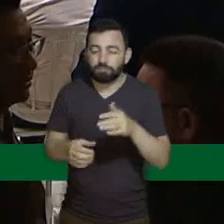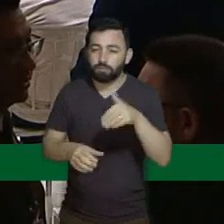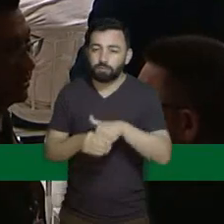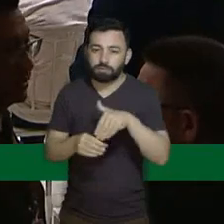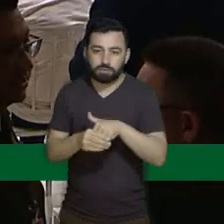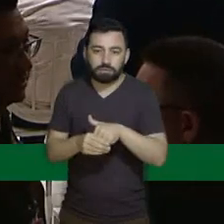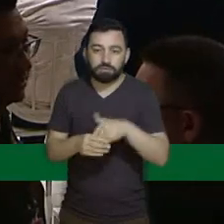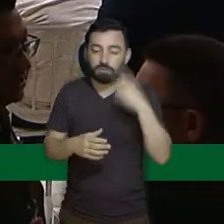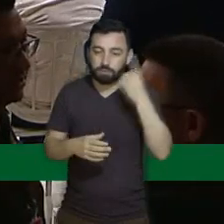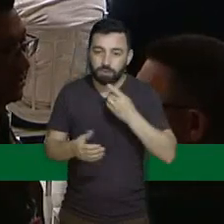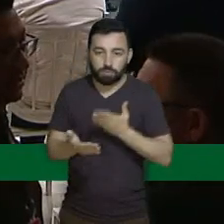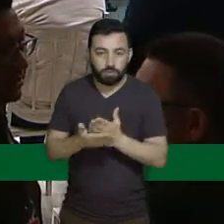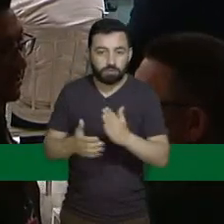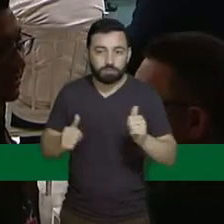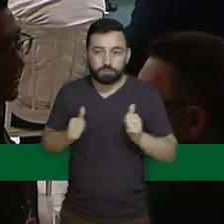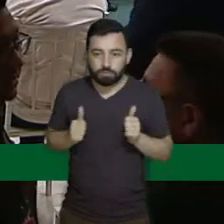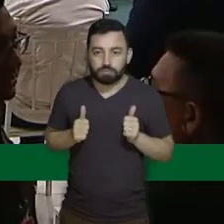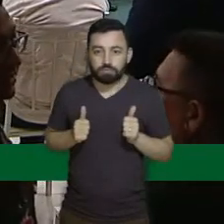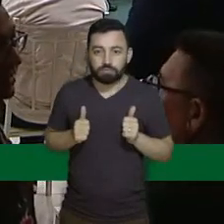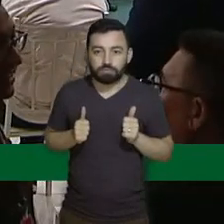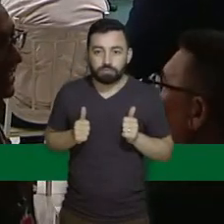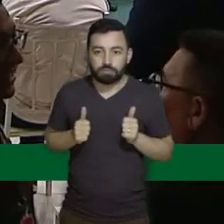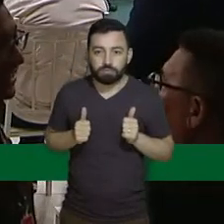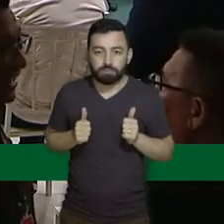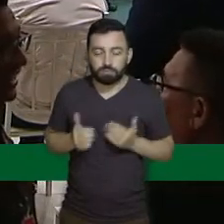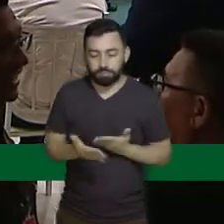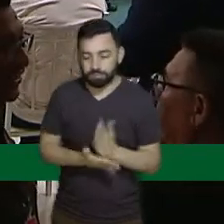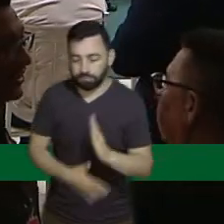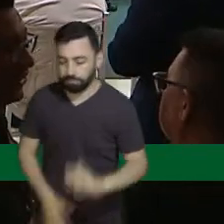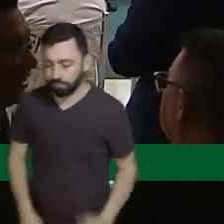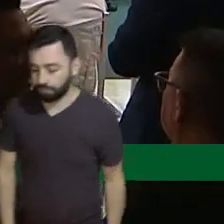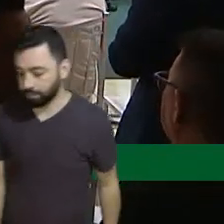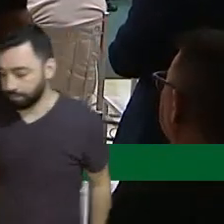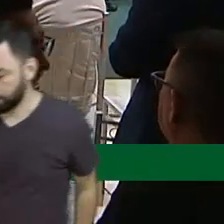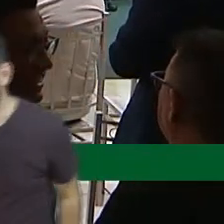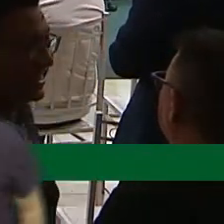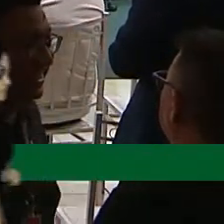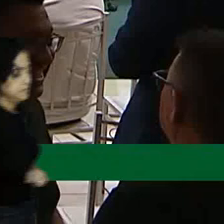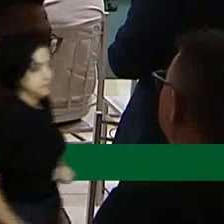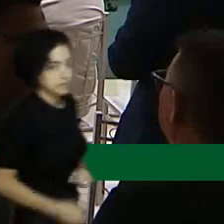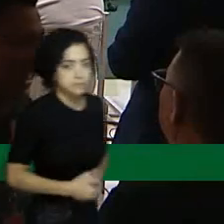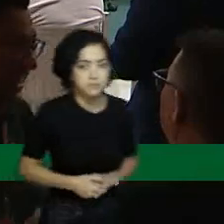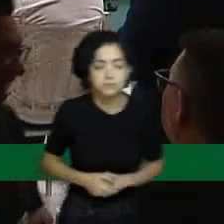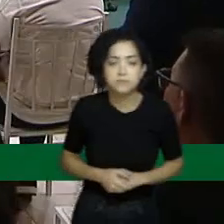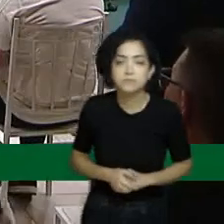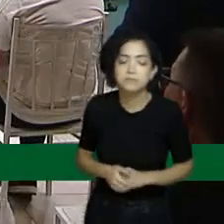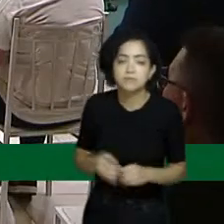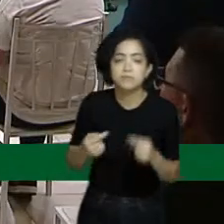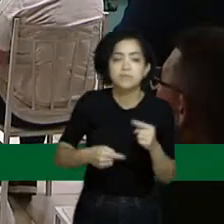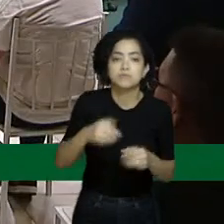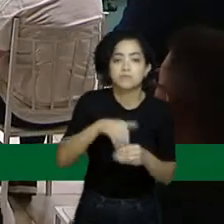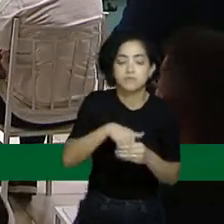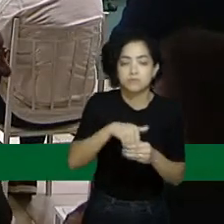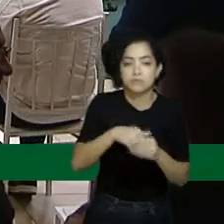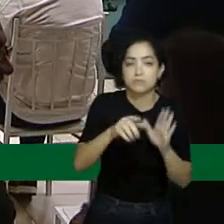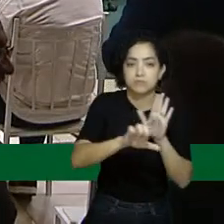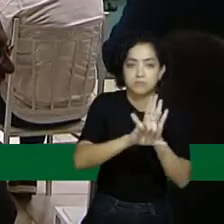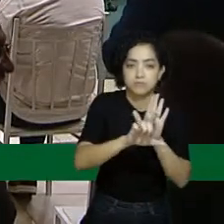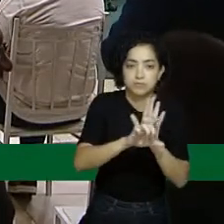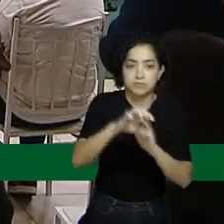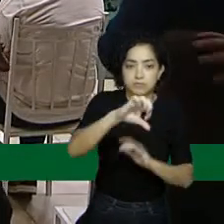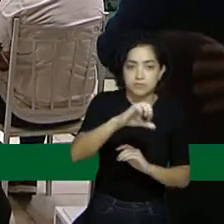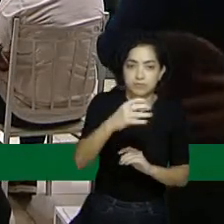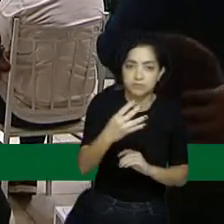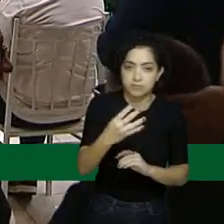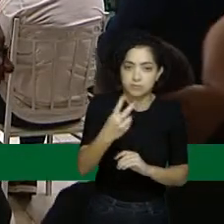votação. Deputados que aprovam, permaneçam como se encontram. Aprovado por unanimidade. Discussão e votação em turno único do projeto de lei